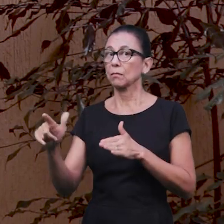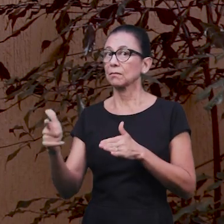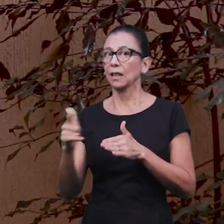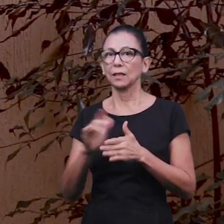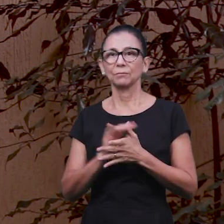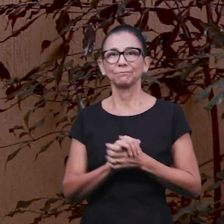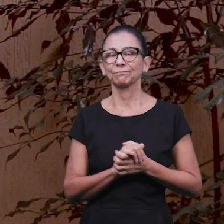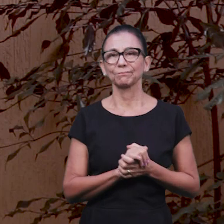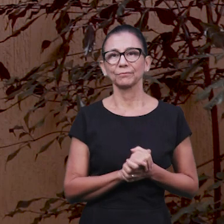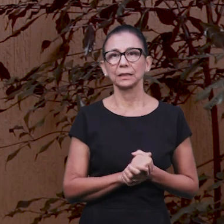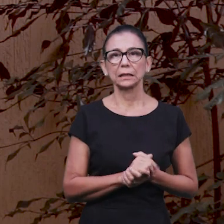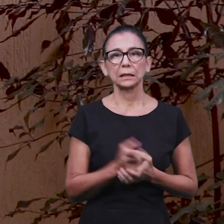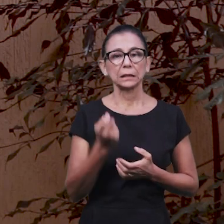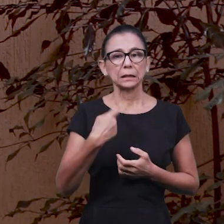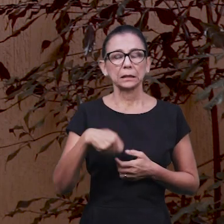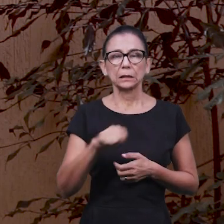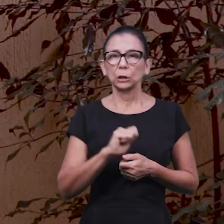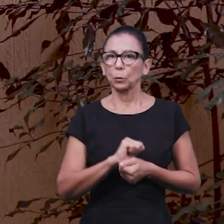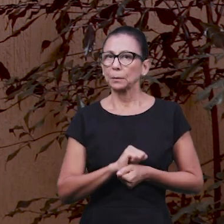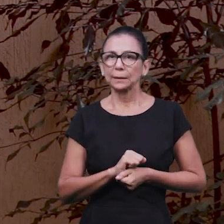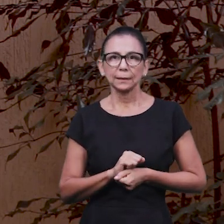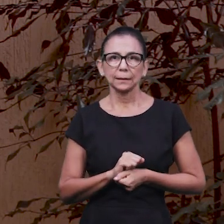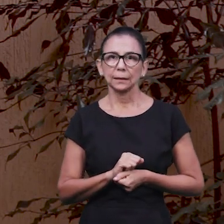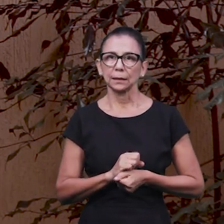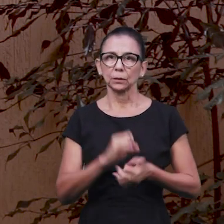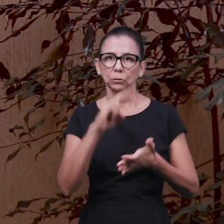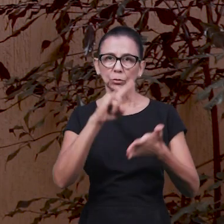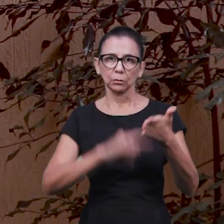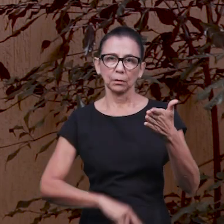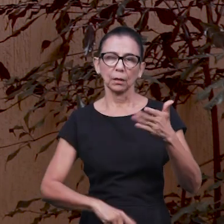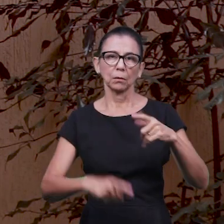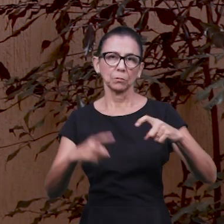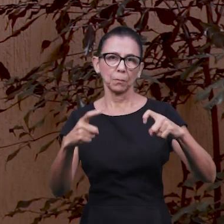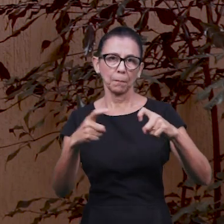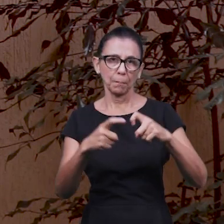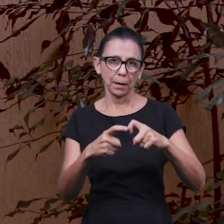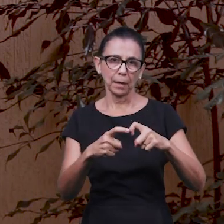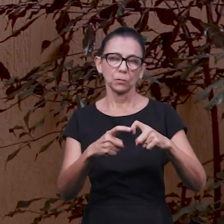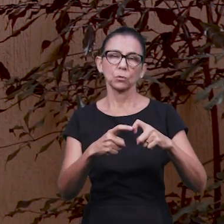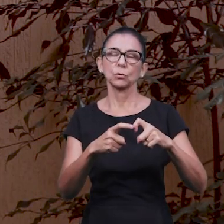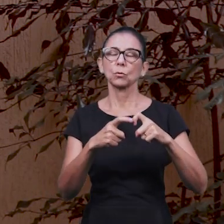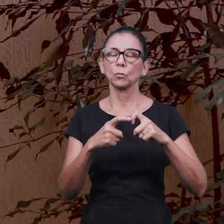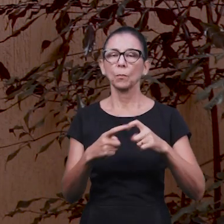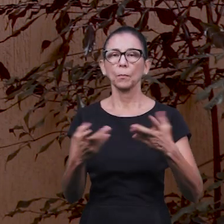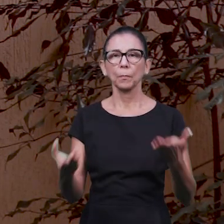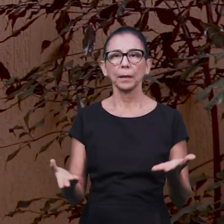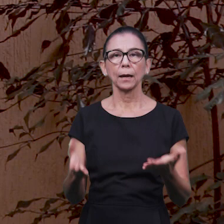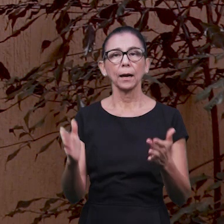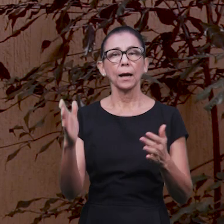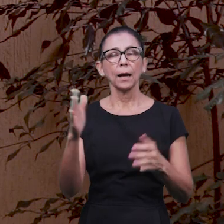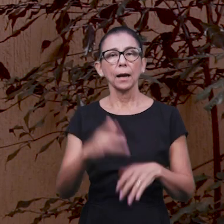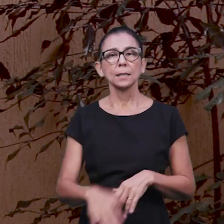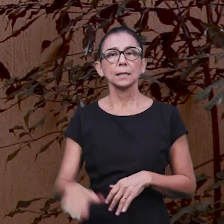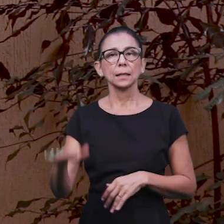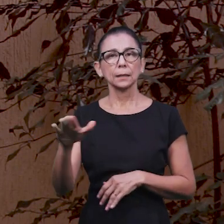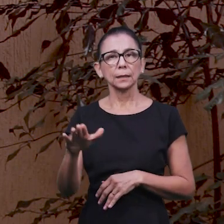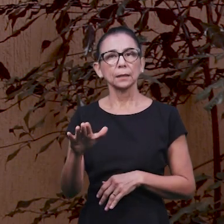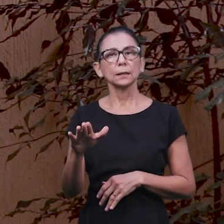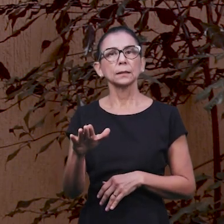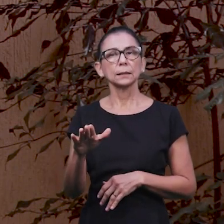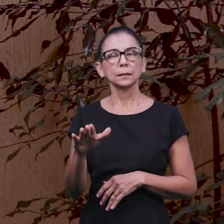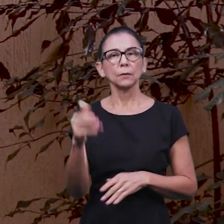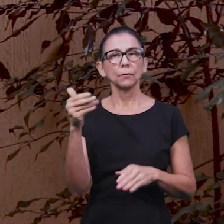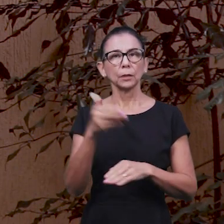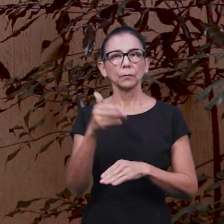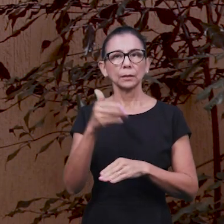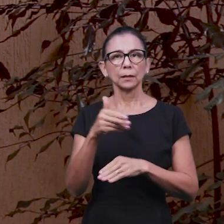eu não preciso do diagnóstico médico para nós inserirmos essa criança na classe, que é um aprendizado